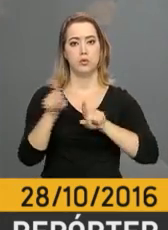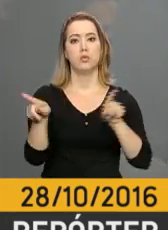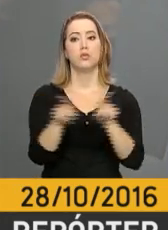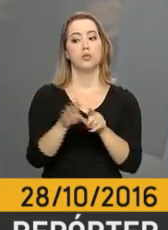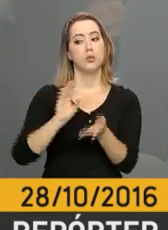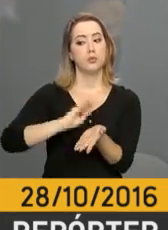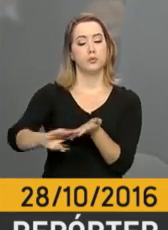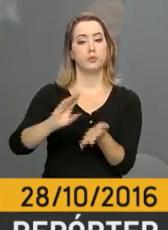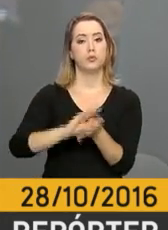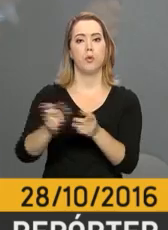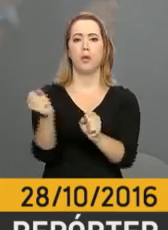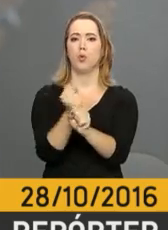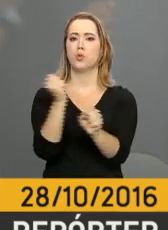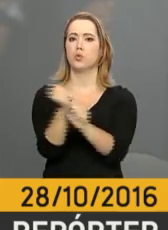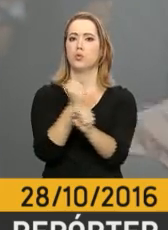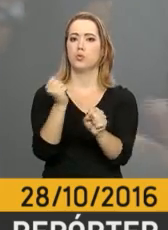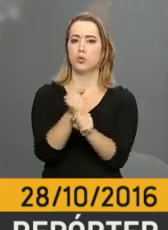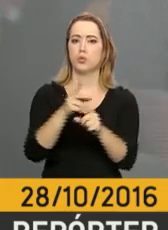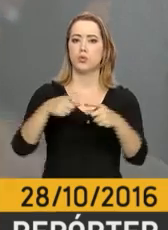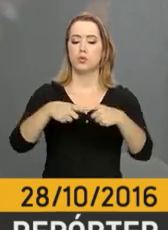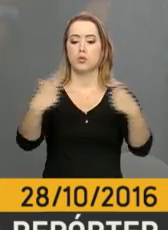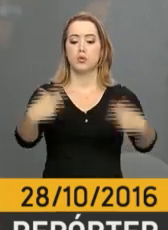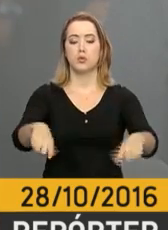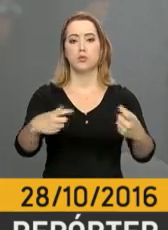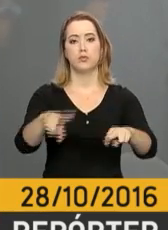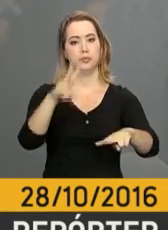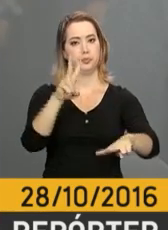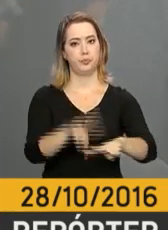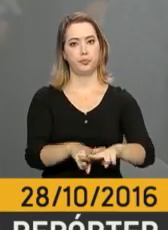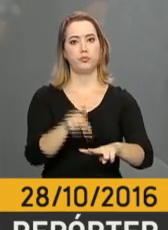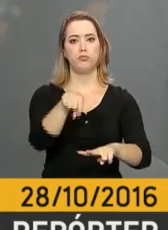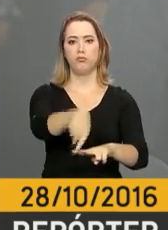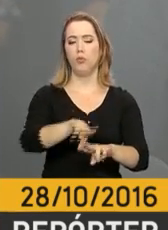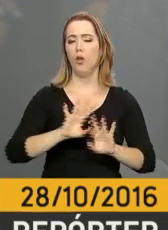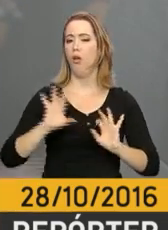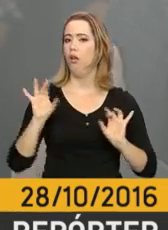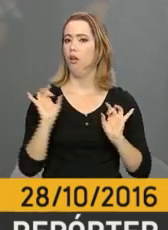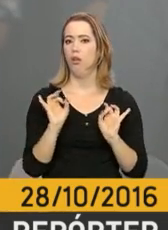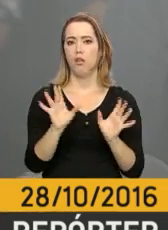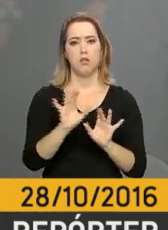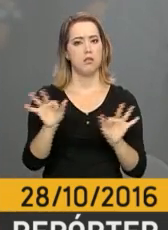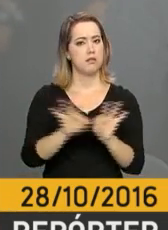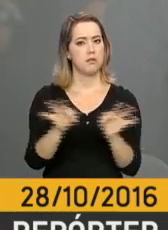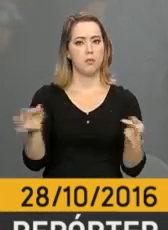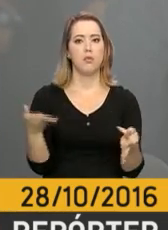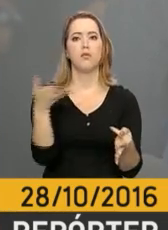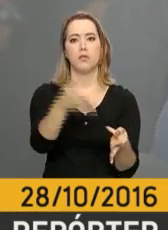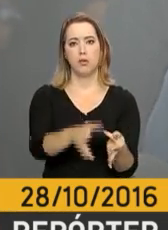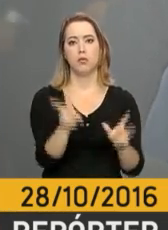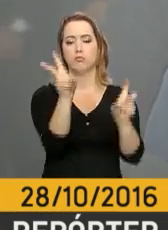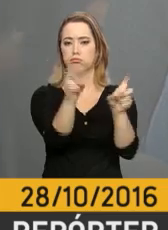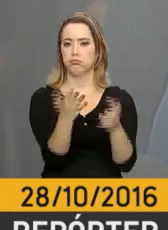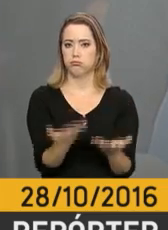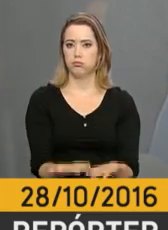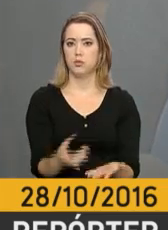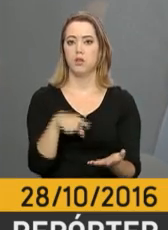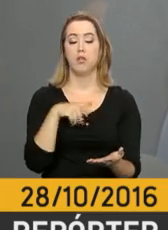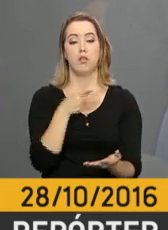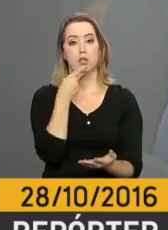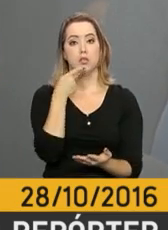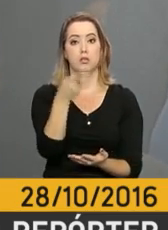aprimoramento e a construção de penitenciárias. Basicamente, foi esta a discussão, mas eu ressalto mais uma vez